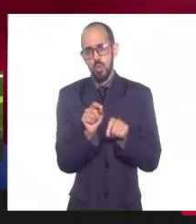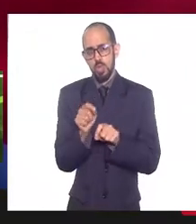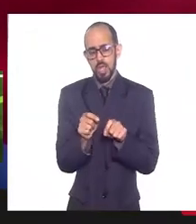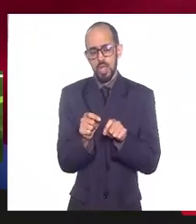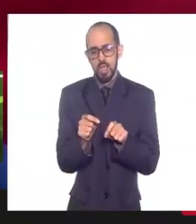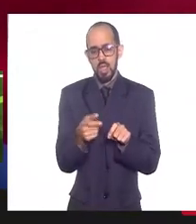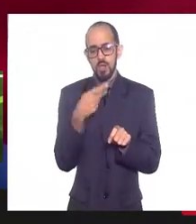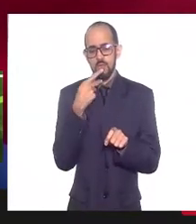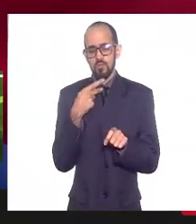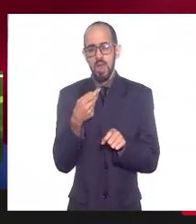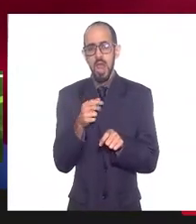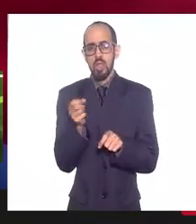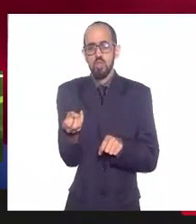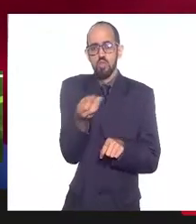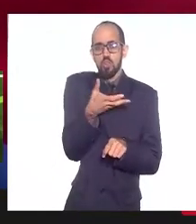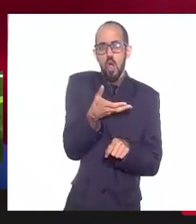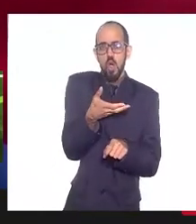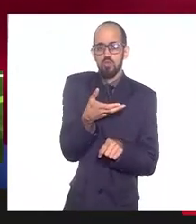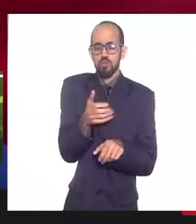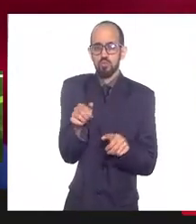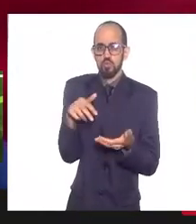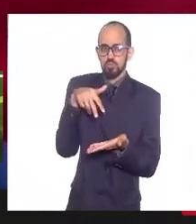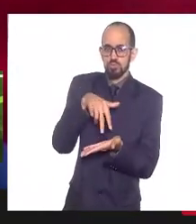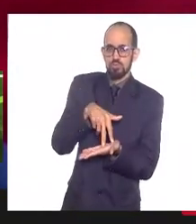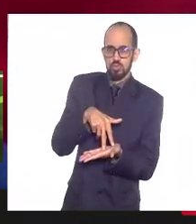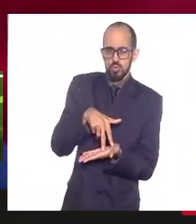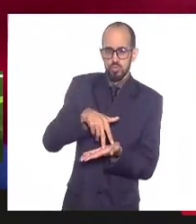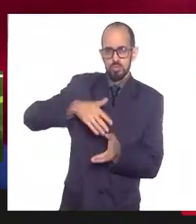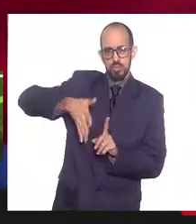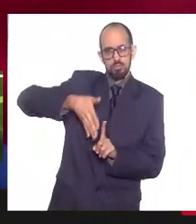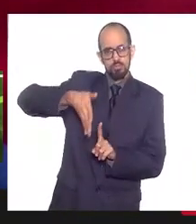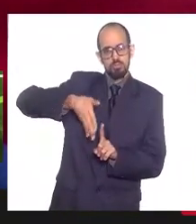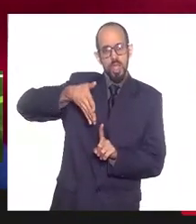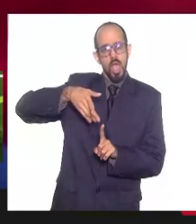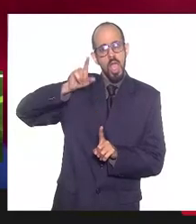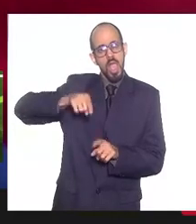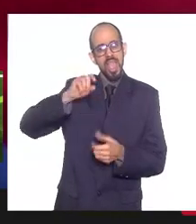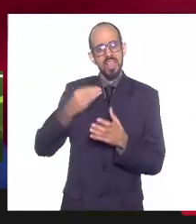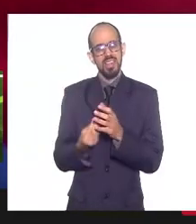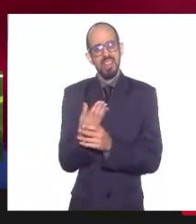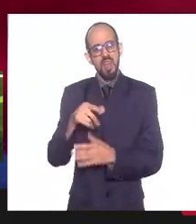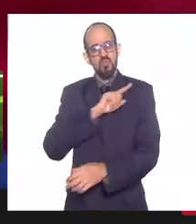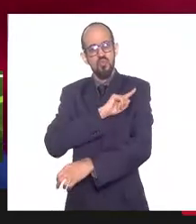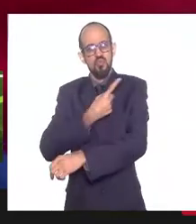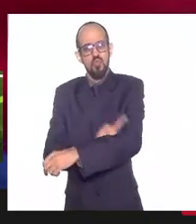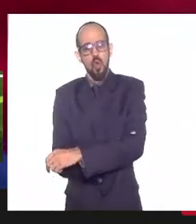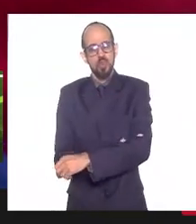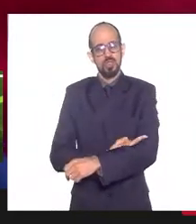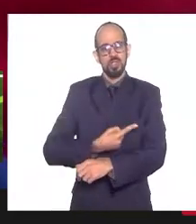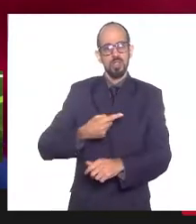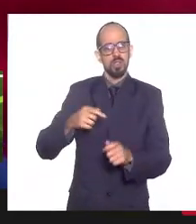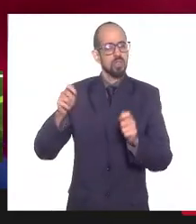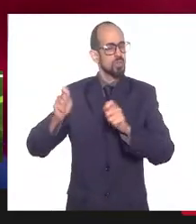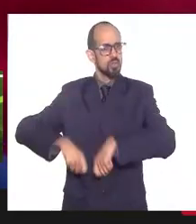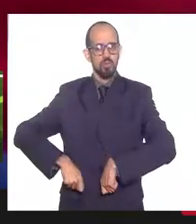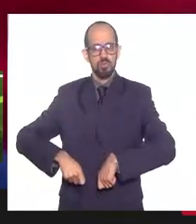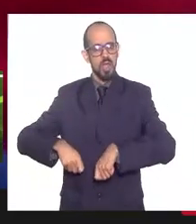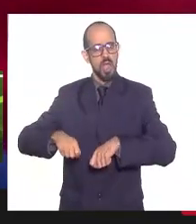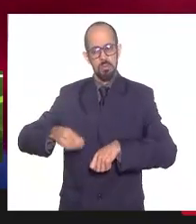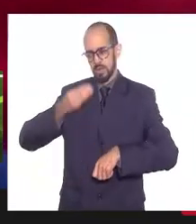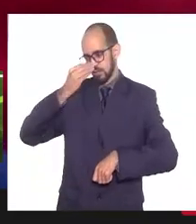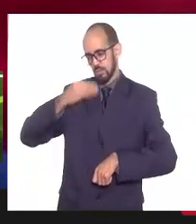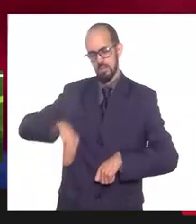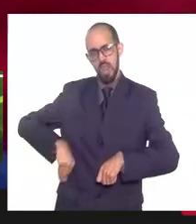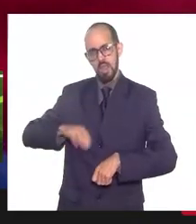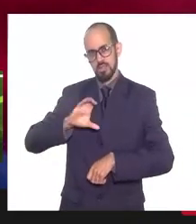novos atores para esse debate, eu acho que é fortalecer essas relações que serão indispensáveis para essa CPI. A